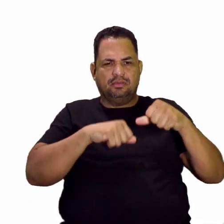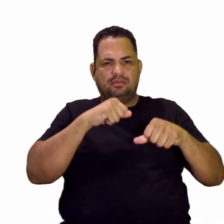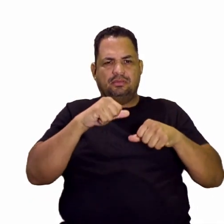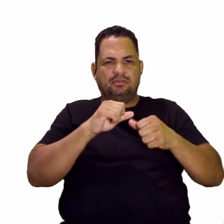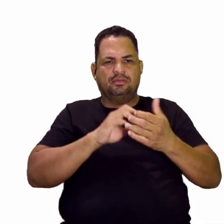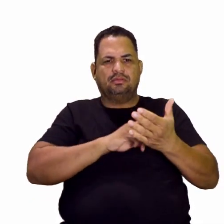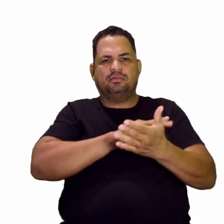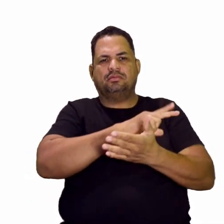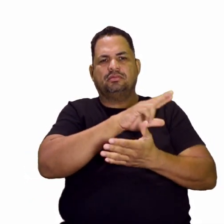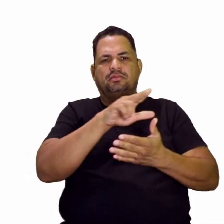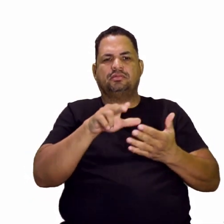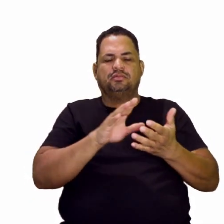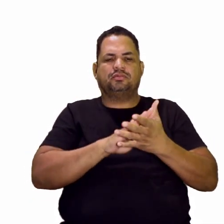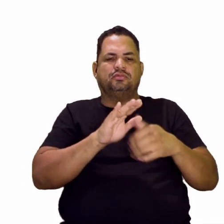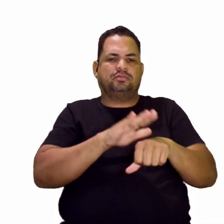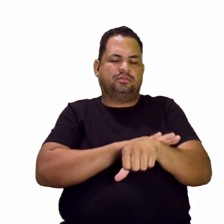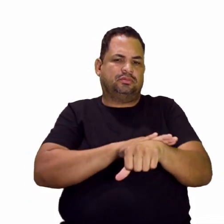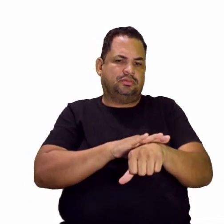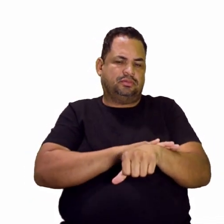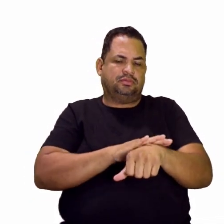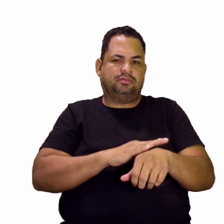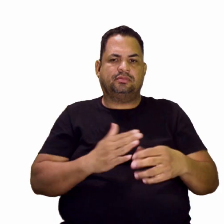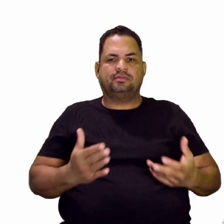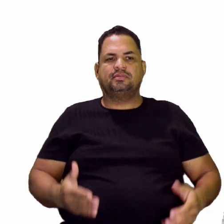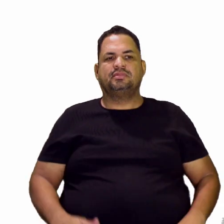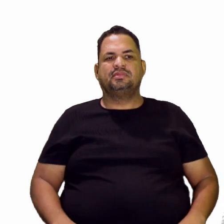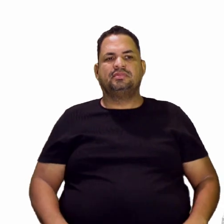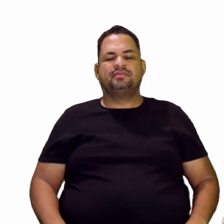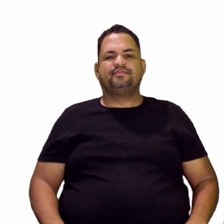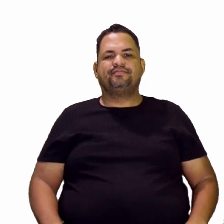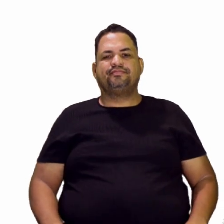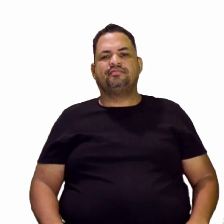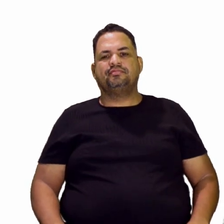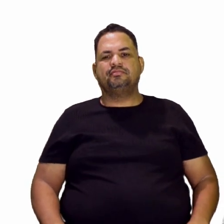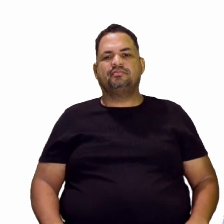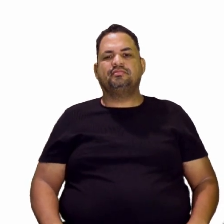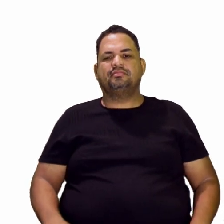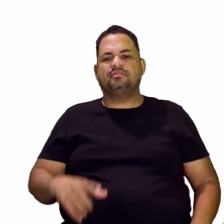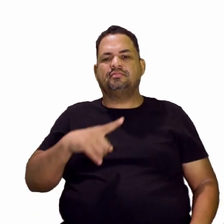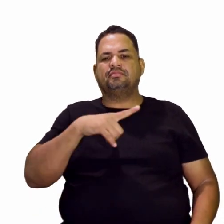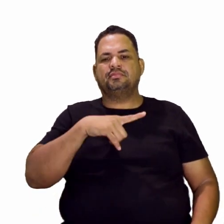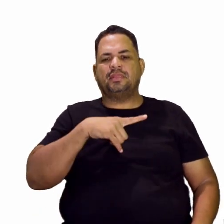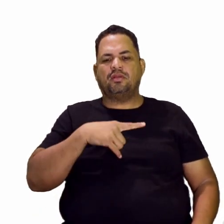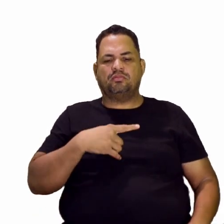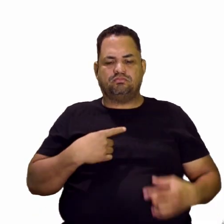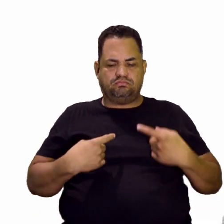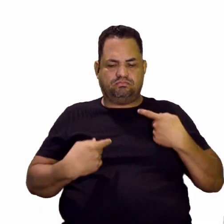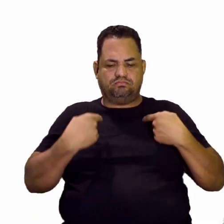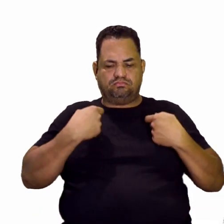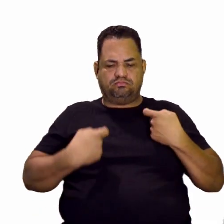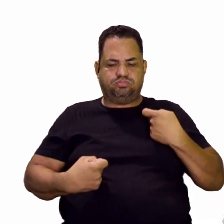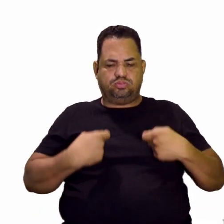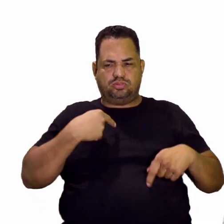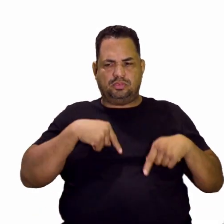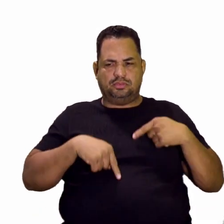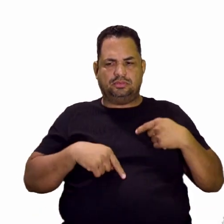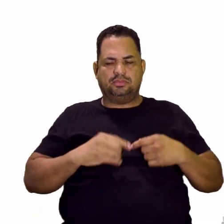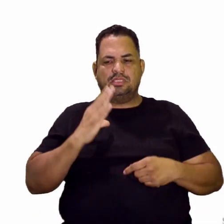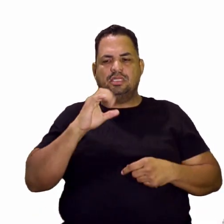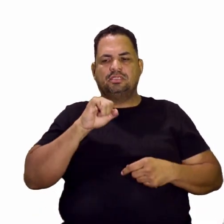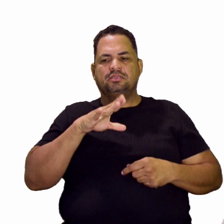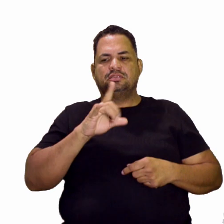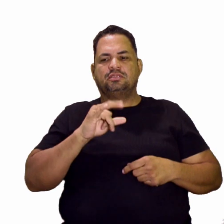em vários outros tecidos. Então, de repente, eu estou com, sei lá, um câncer de fígado, aí eu pego uma célula